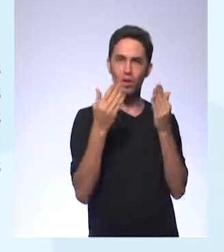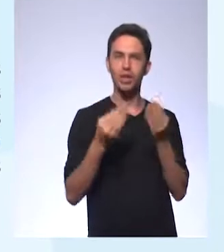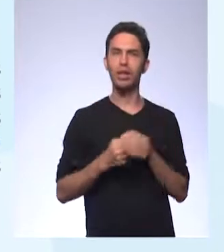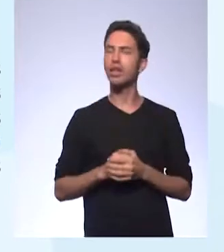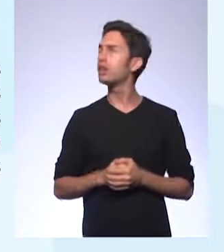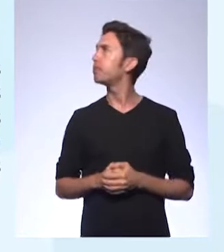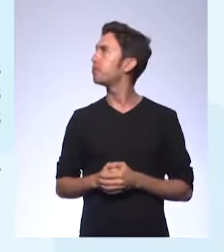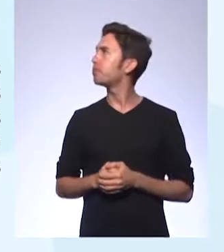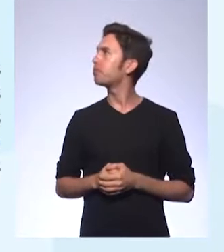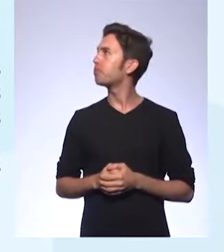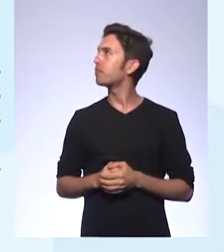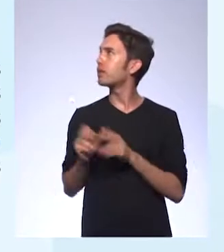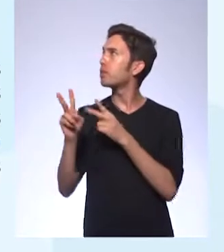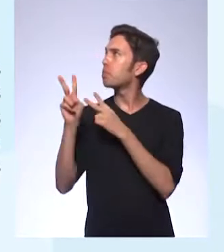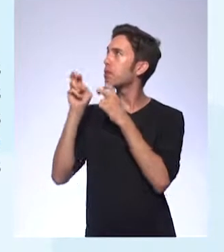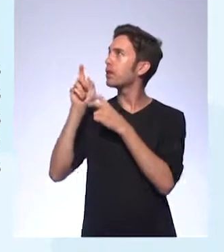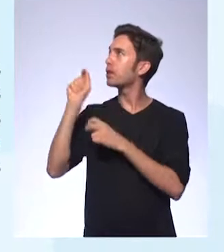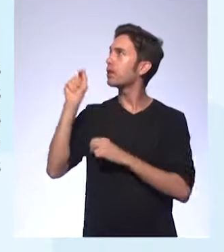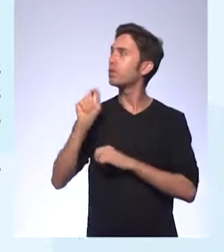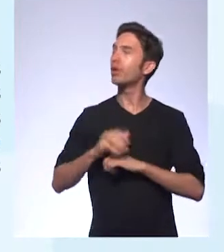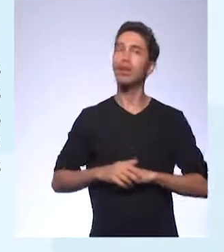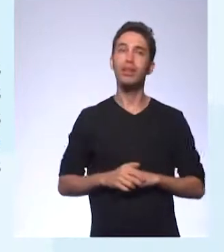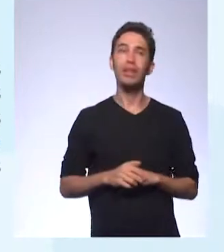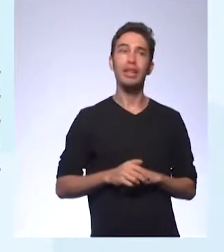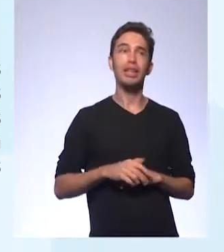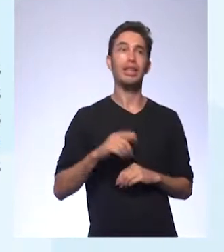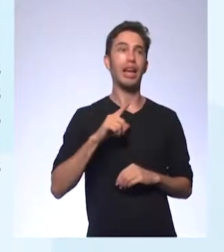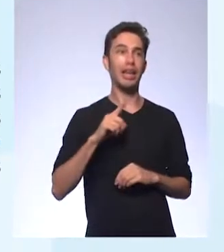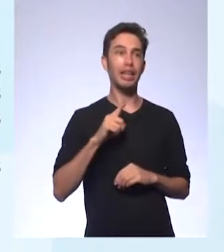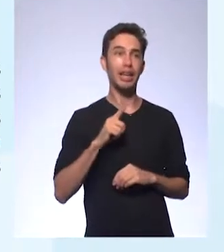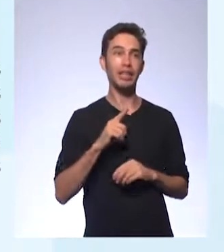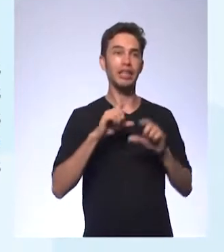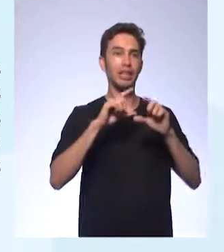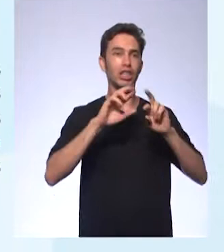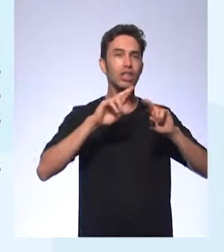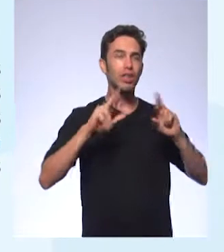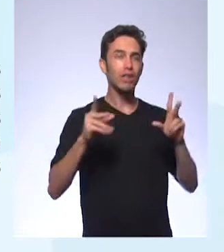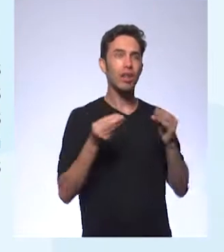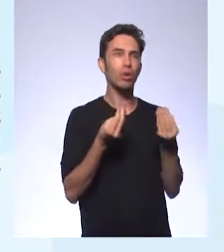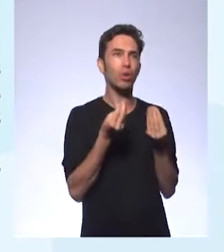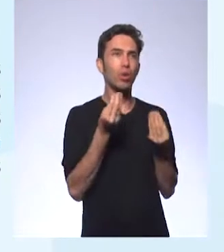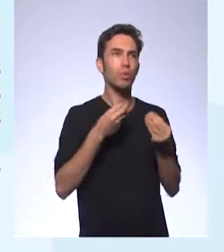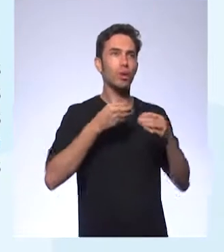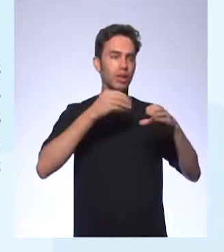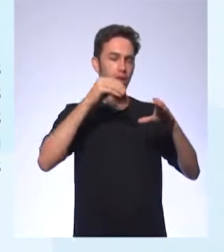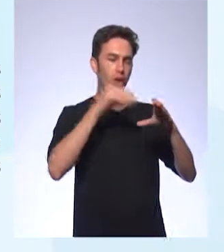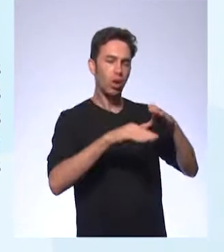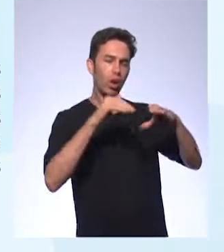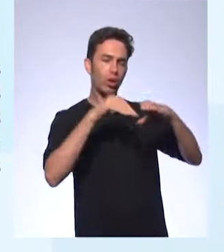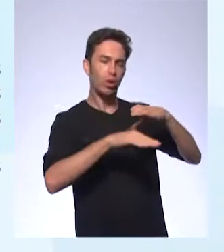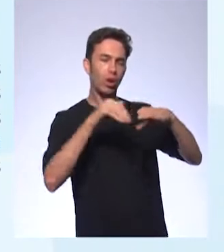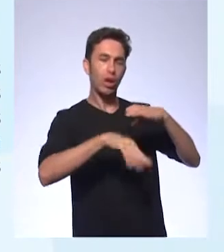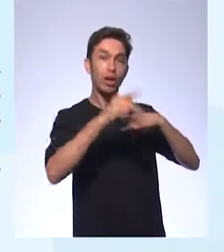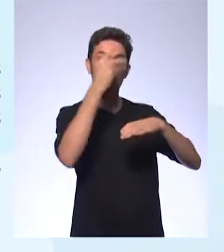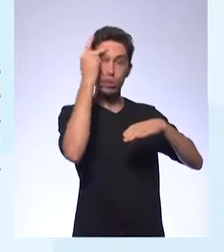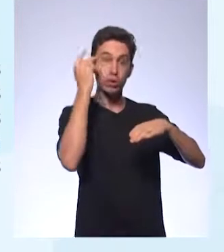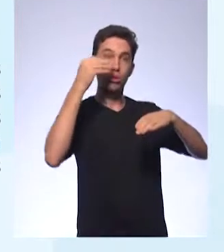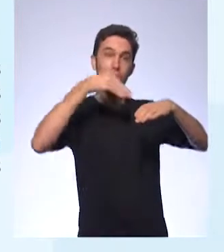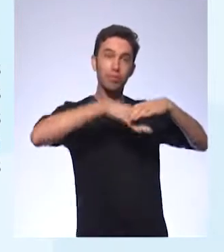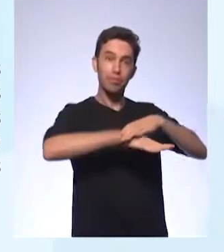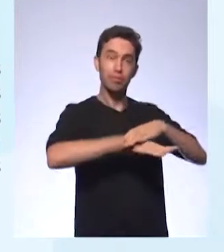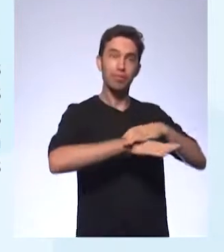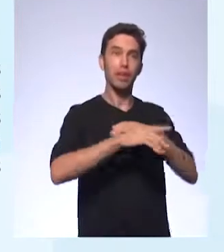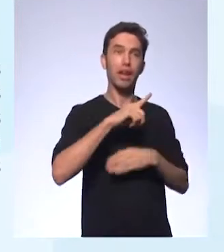visão, percebe-se que há formas, né, de ali alocar essas pessoas. Do